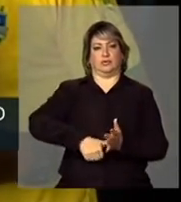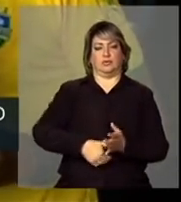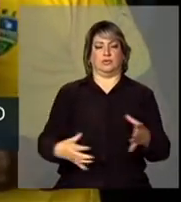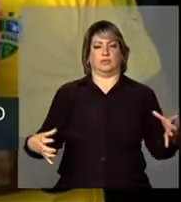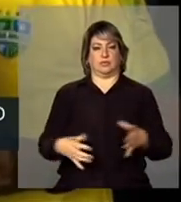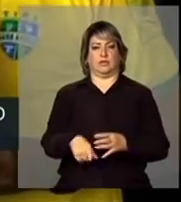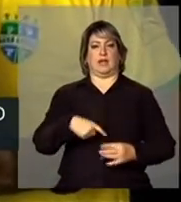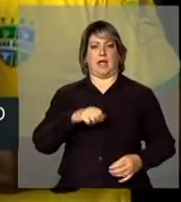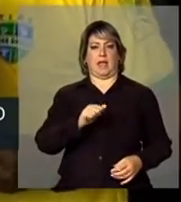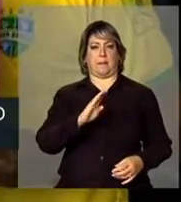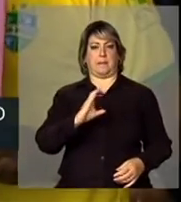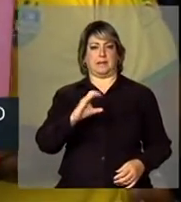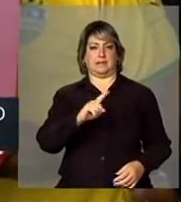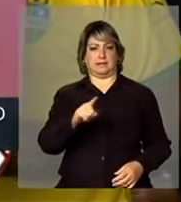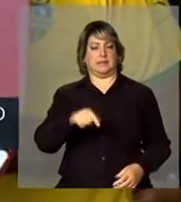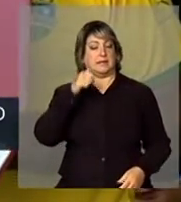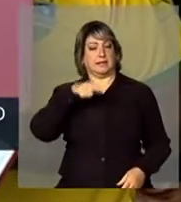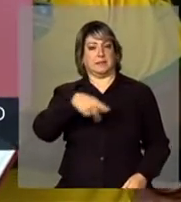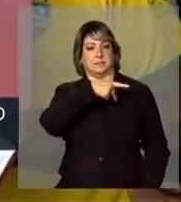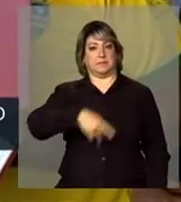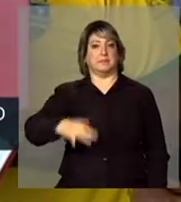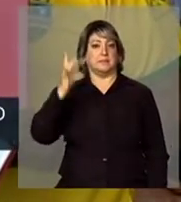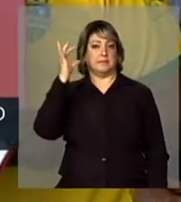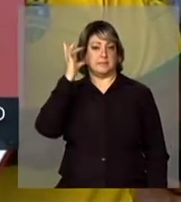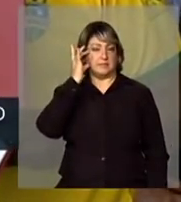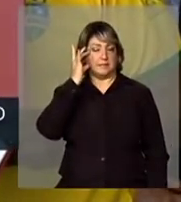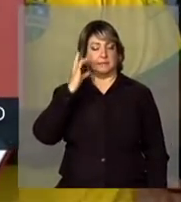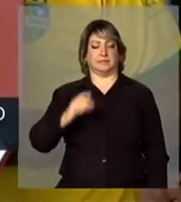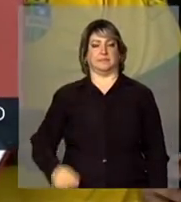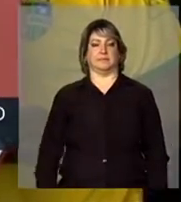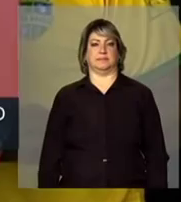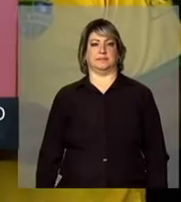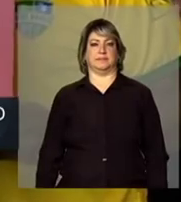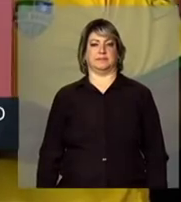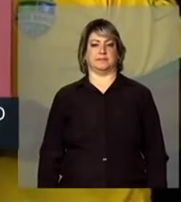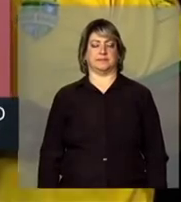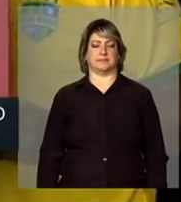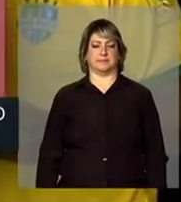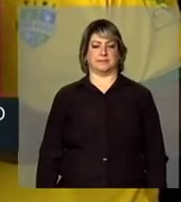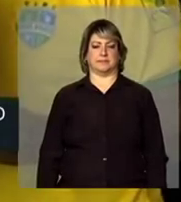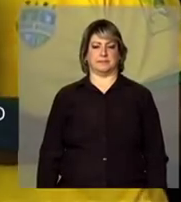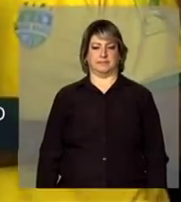da ABCZ à senhora presidenta da República.